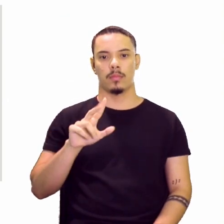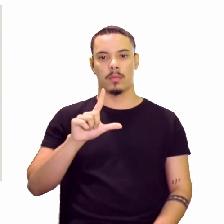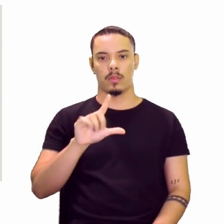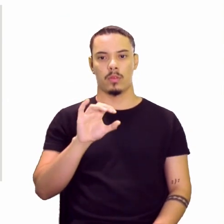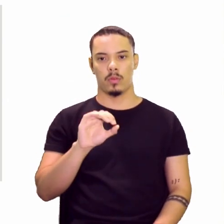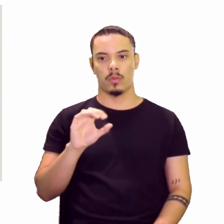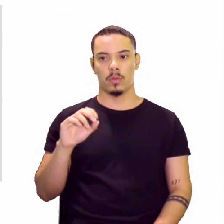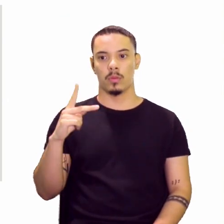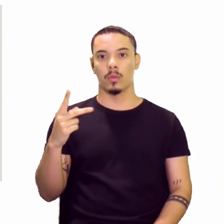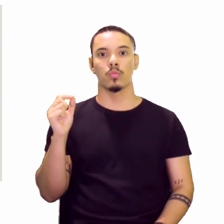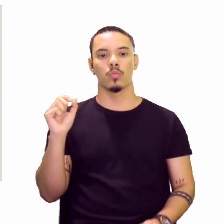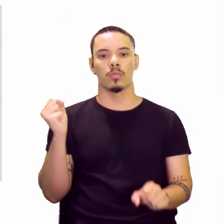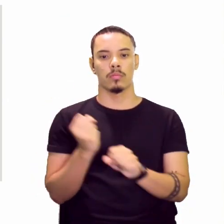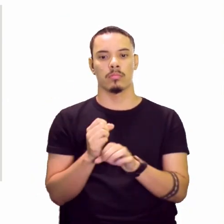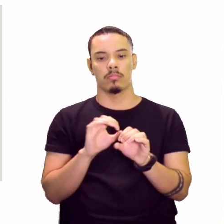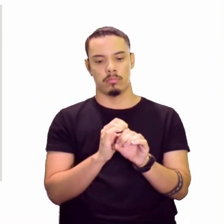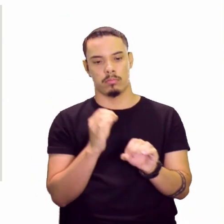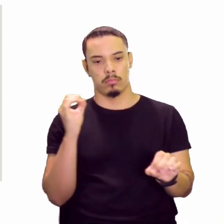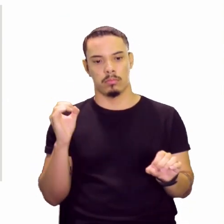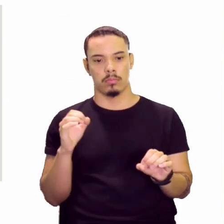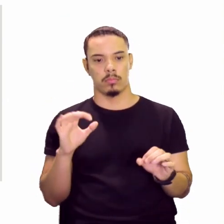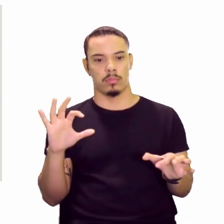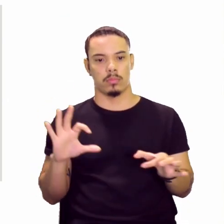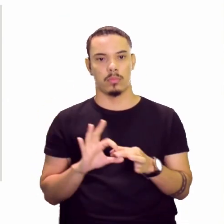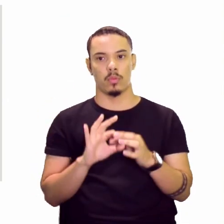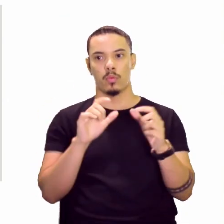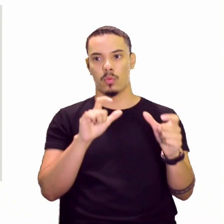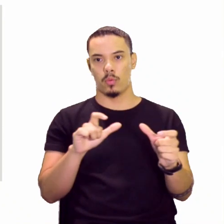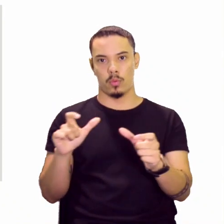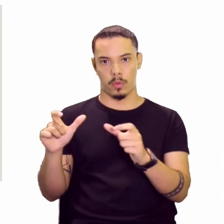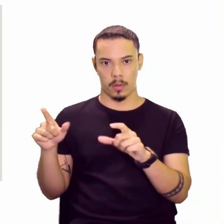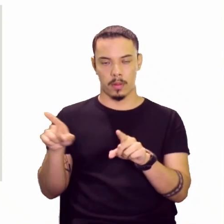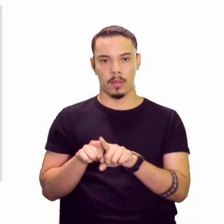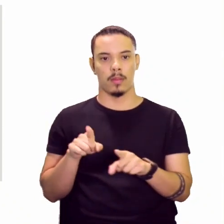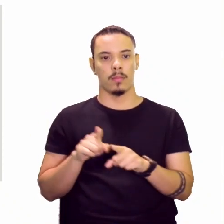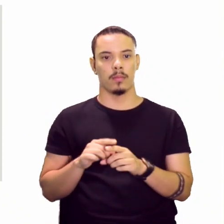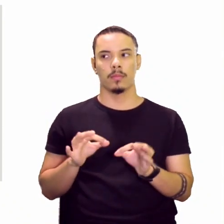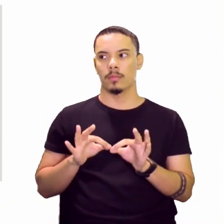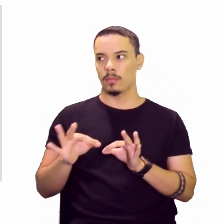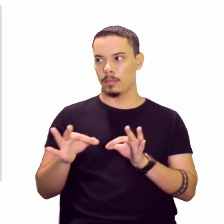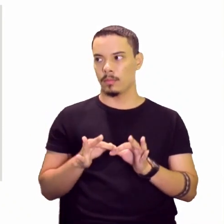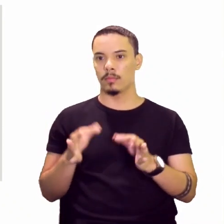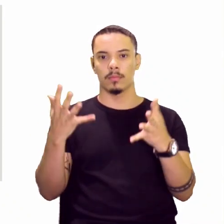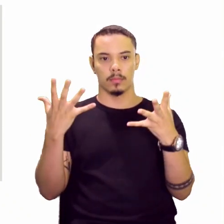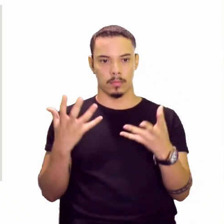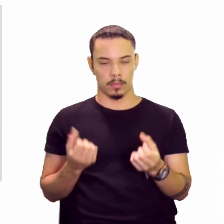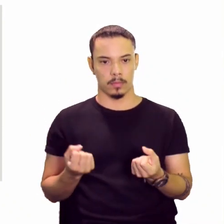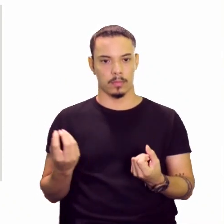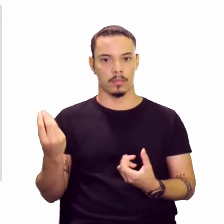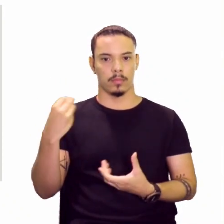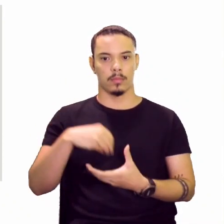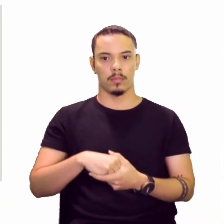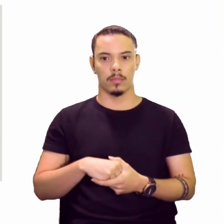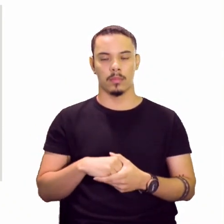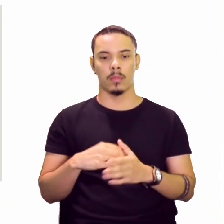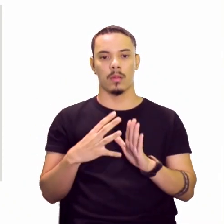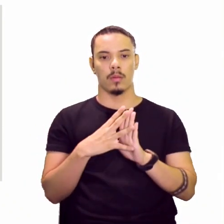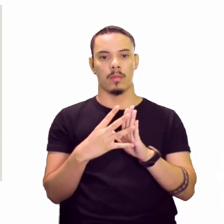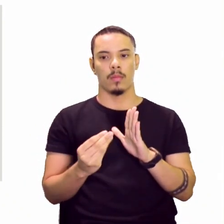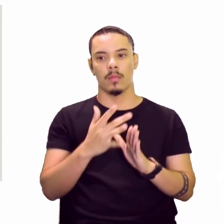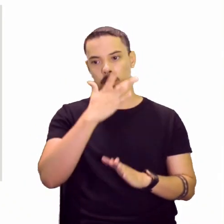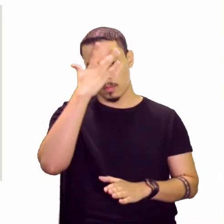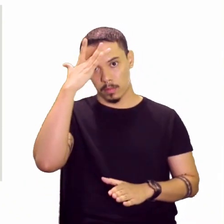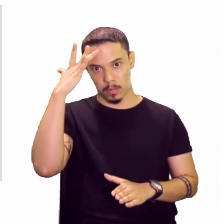na construção de tubos que conectam lugares distantes e cujo diâmetro permite comportar um módulo com uma